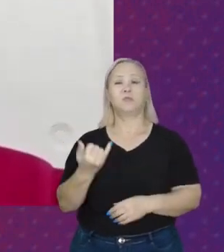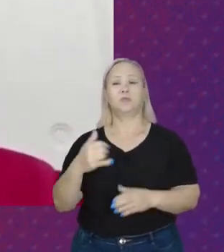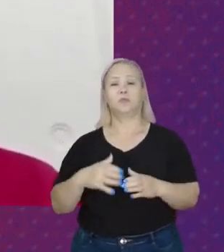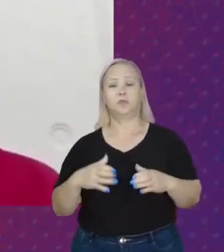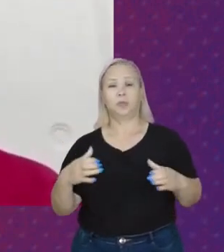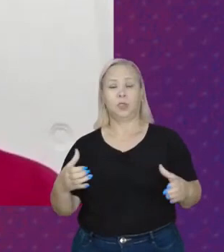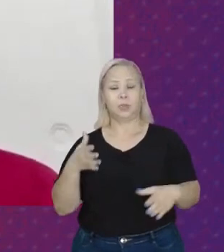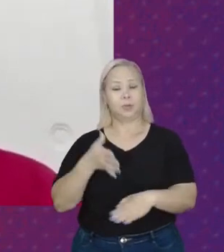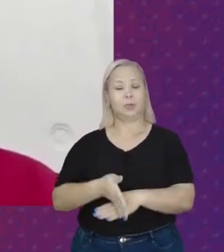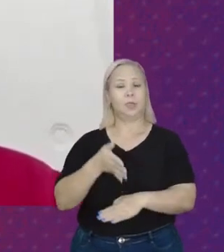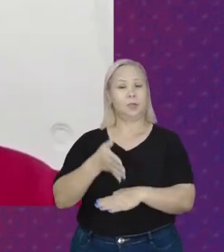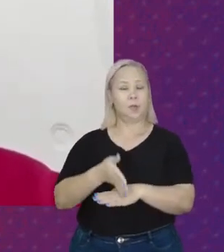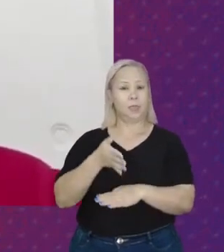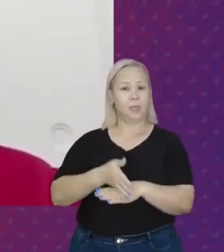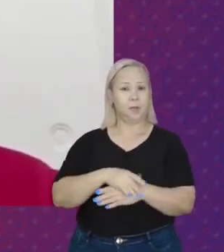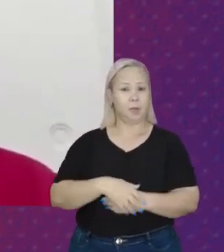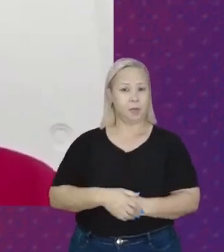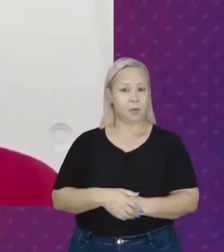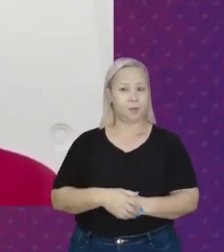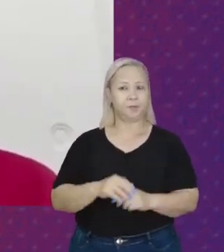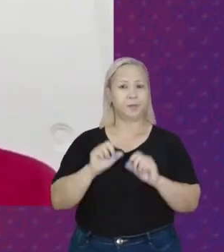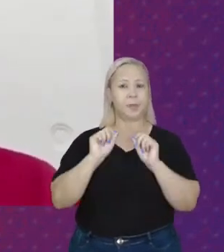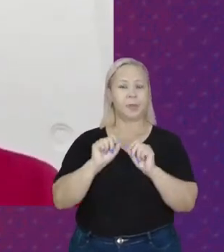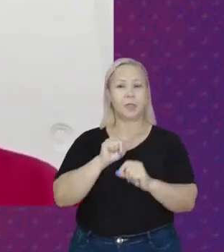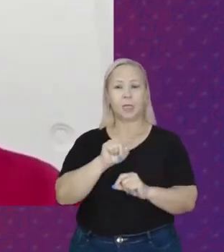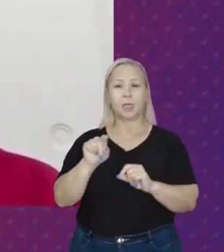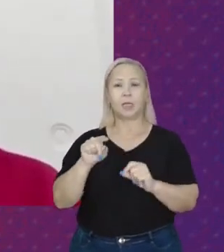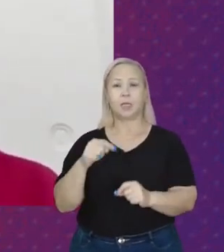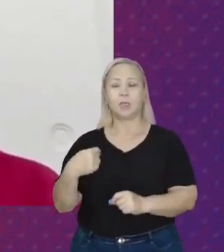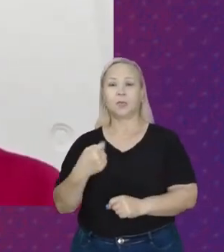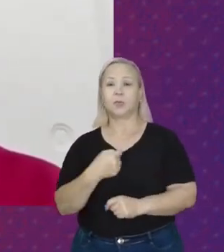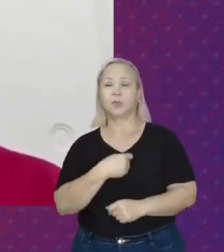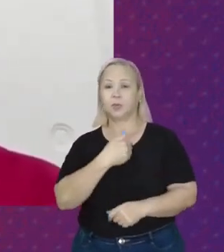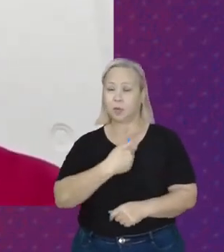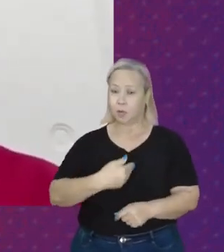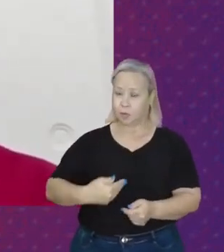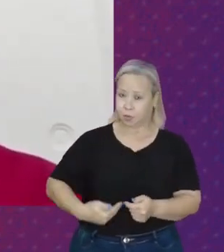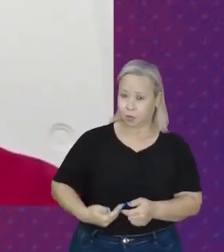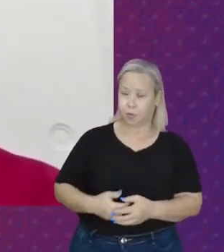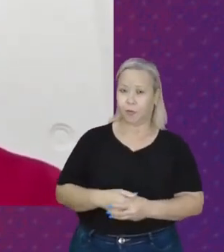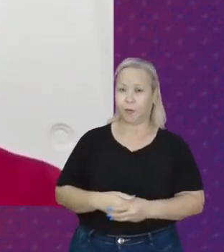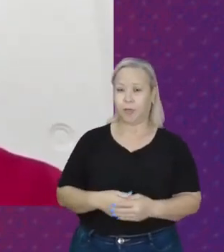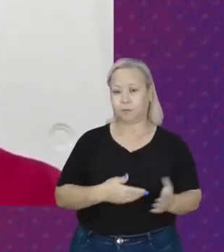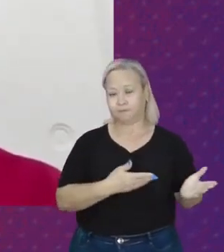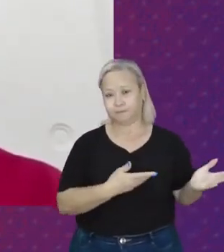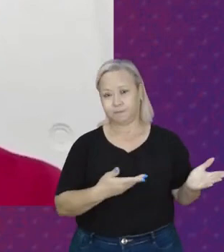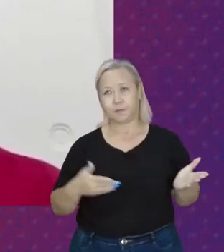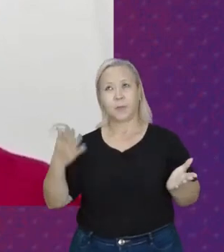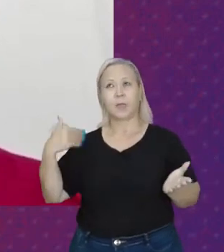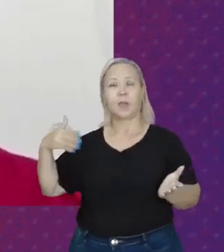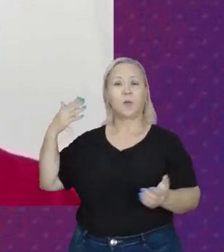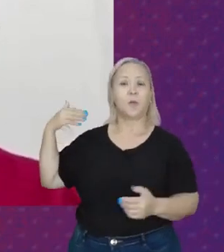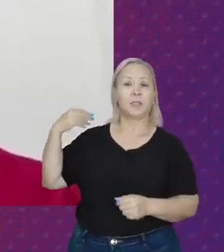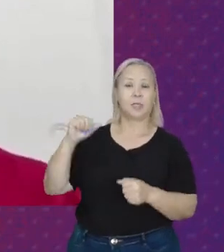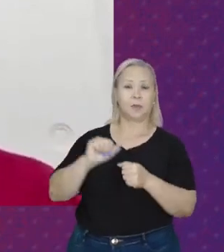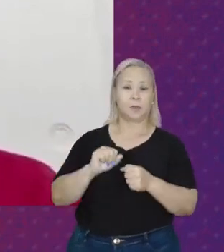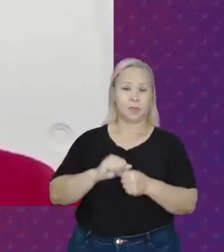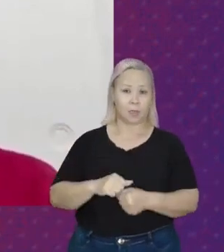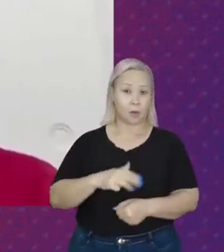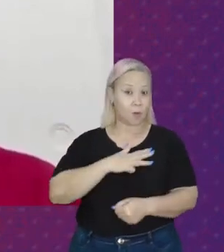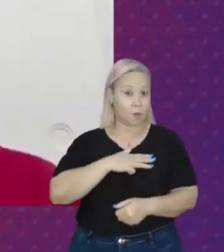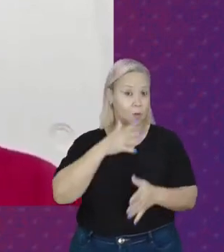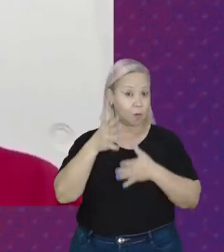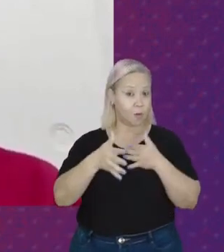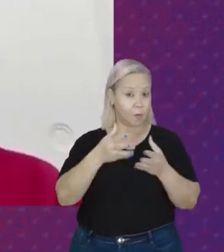nas participações e naquilo que os nossos governos passados fizeram. Lula diz muito